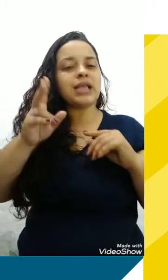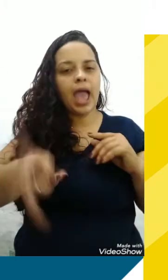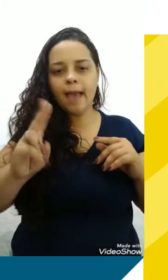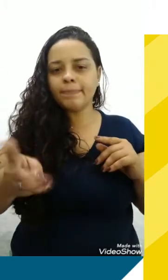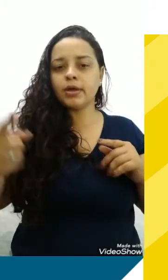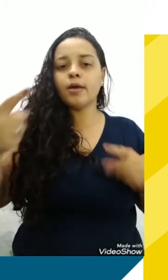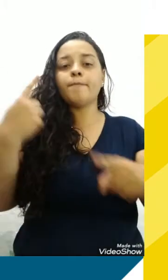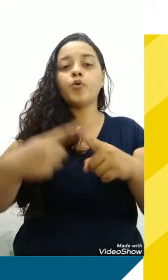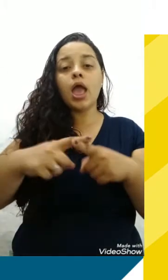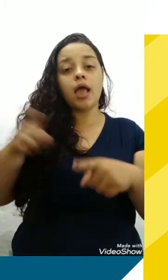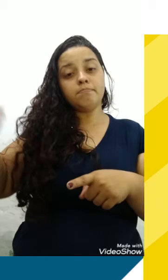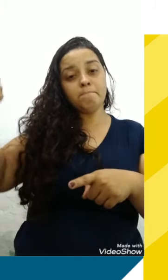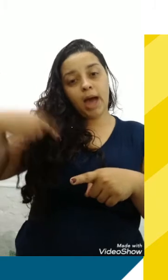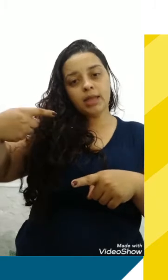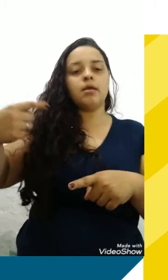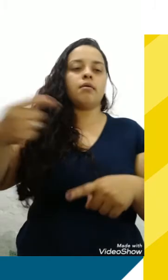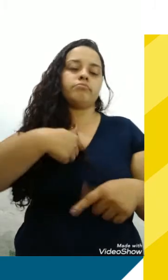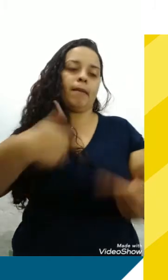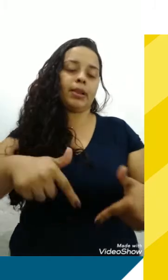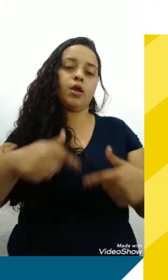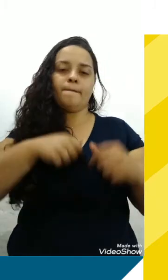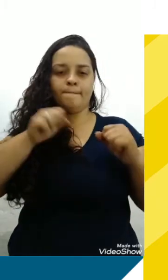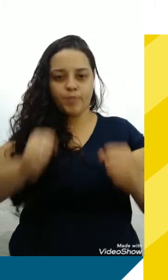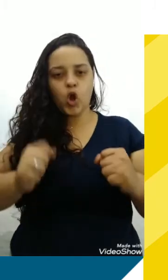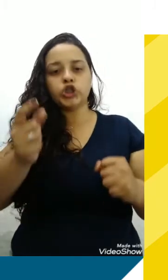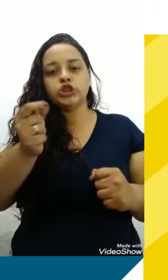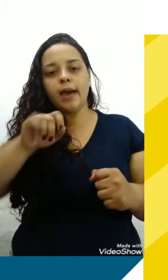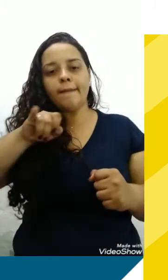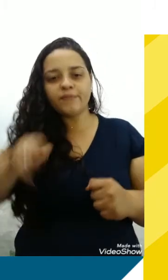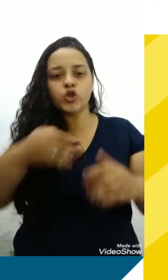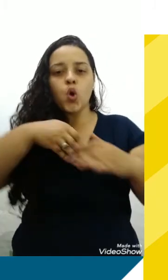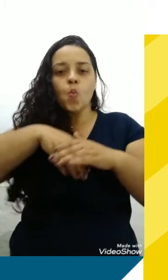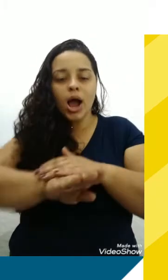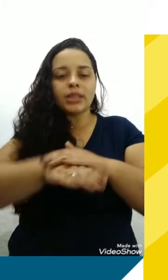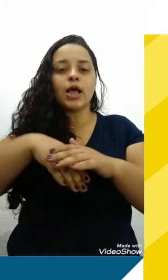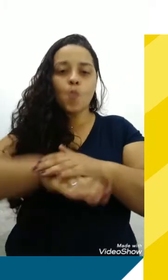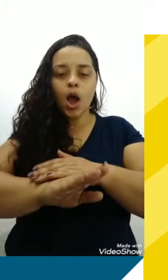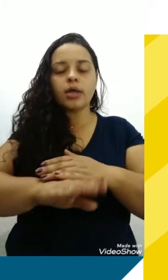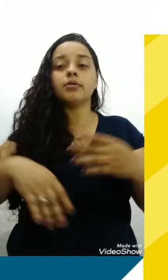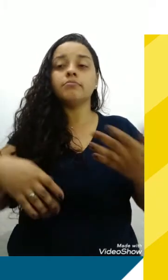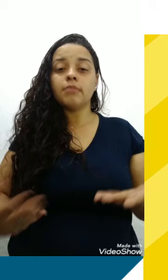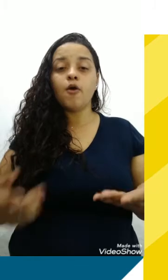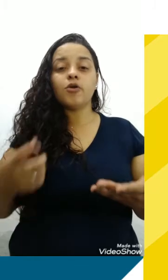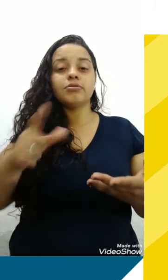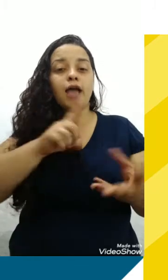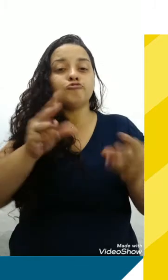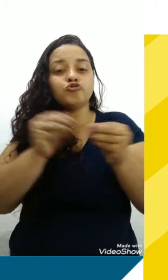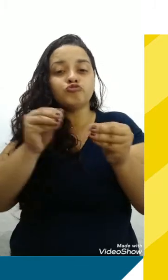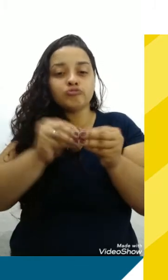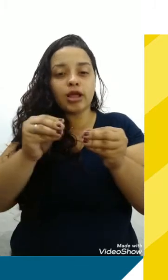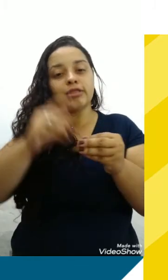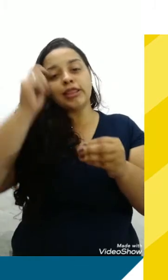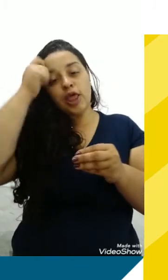quantia a seus senhores, mas podiam guardar um certo excedente. Ou seja, muitas das escravizadas e escravizados que trabalhavam a ganho juntavam